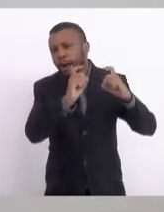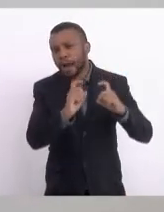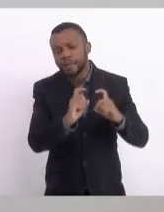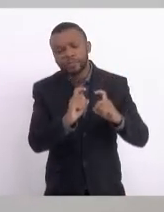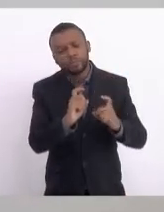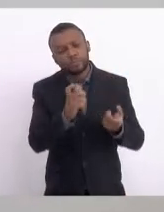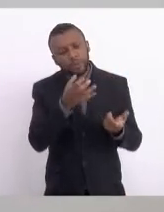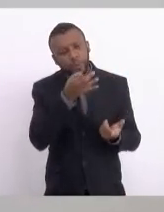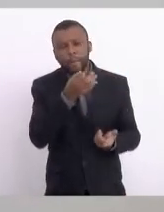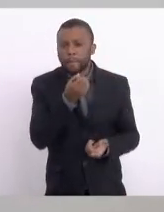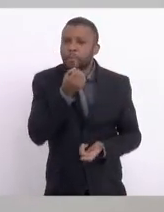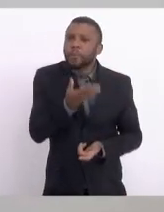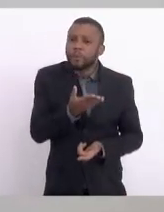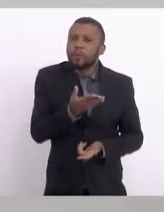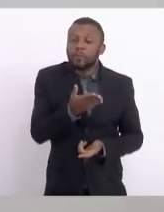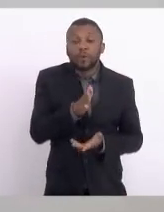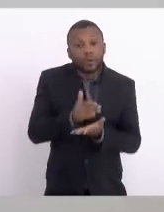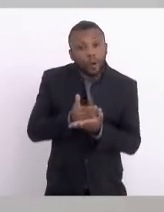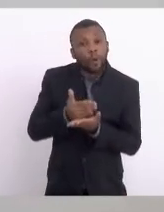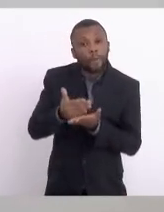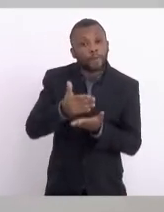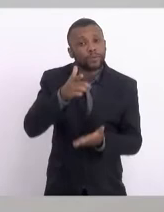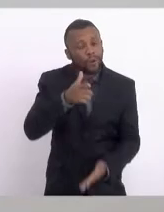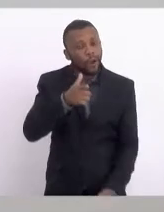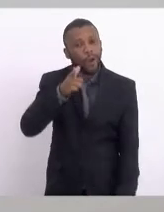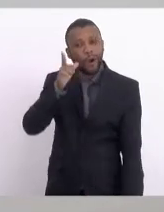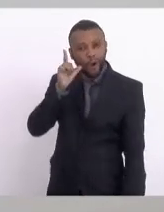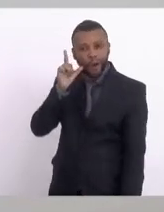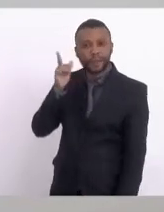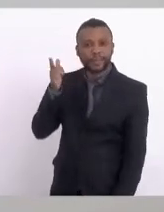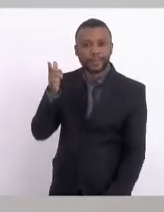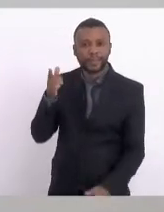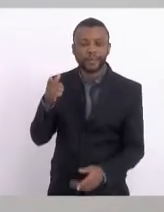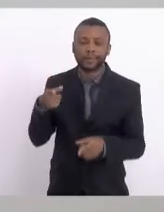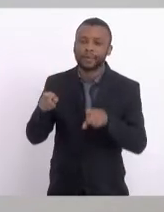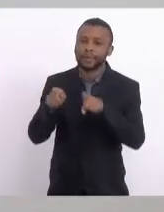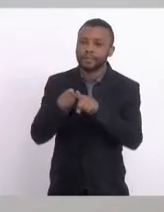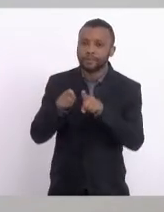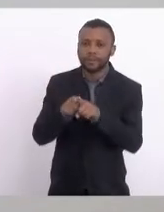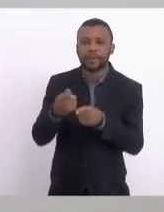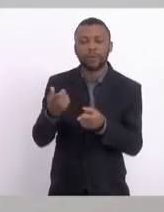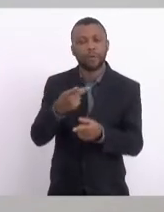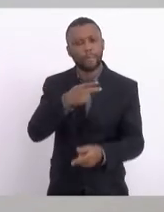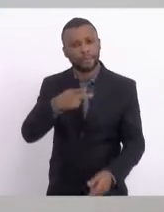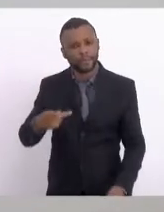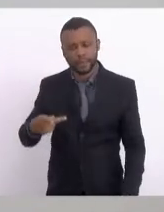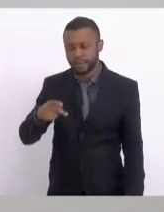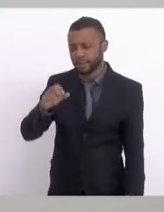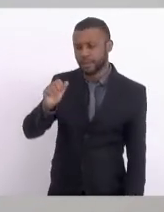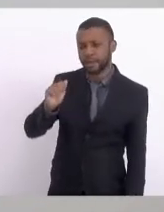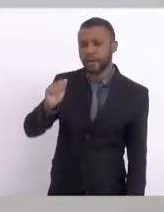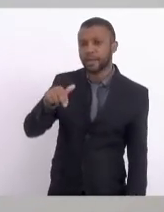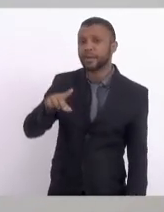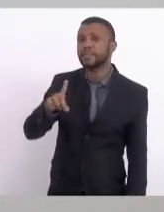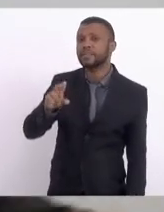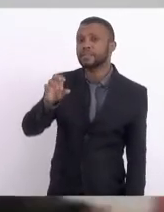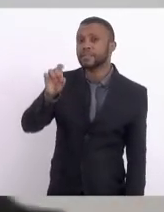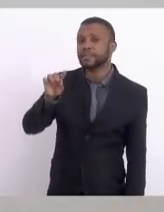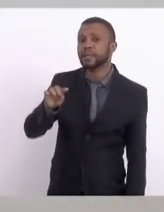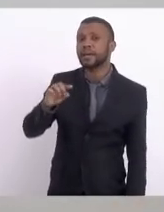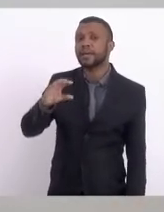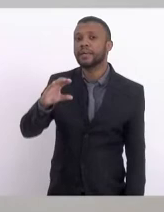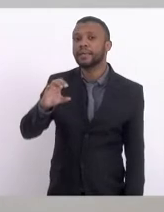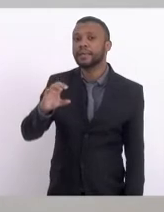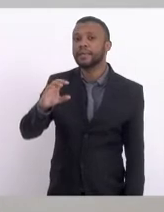essa discussão, que começou ontem. Inclusive, ontem, o André Siciliano, presidente, falou que a